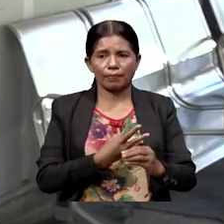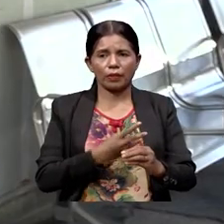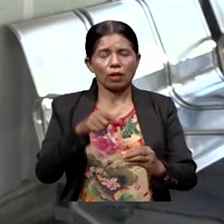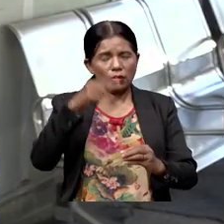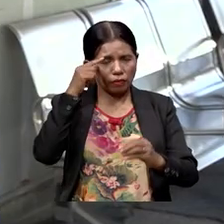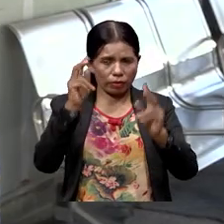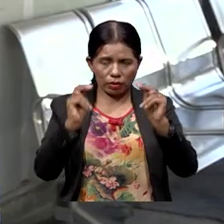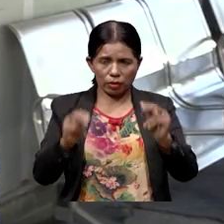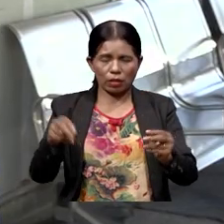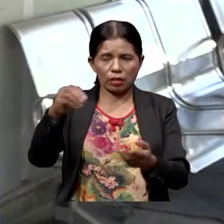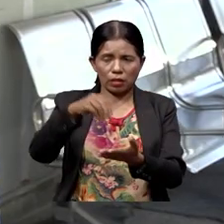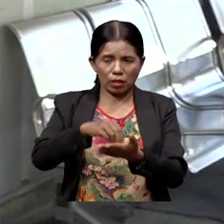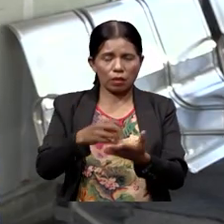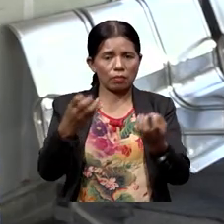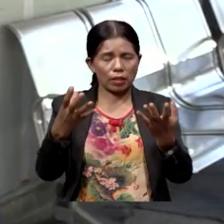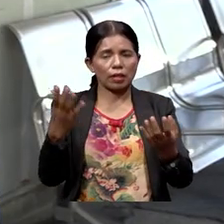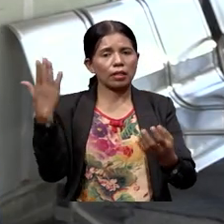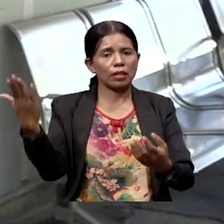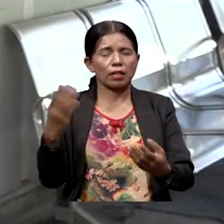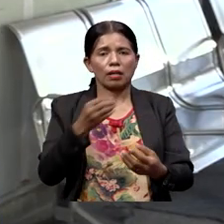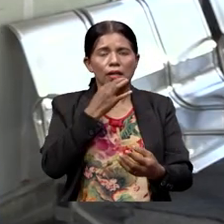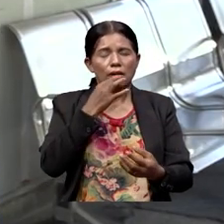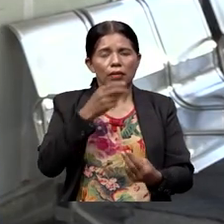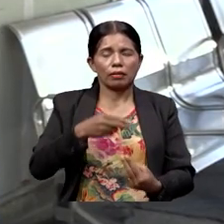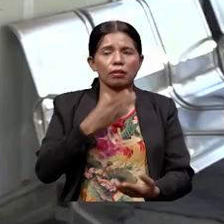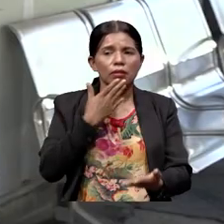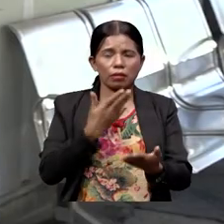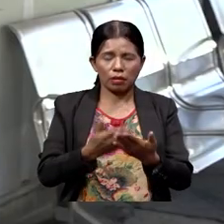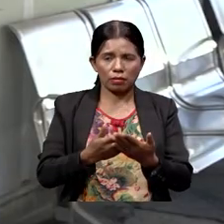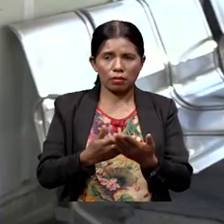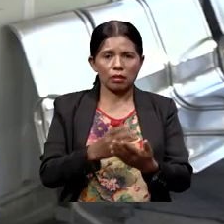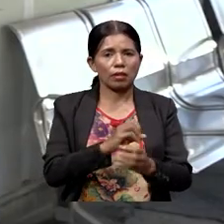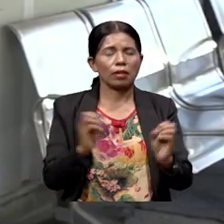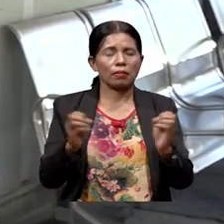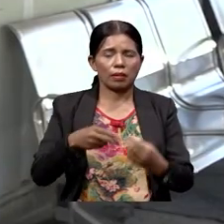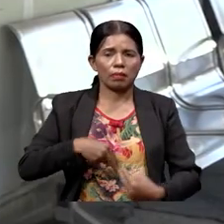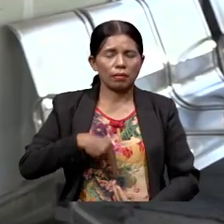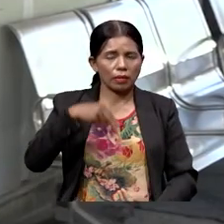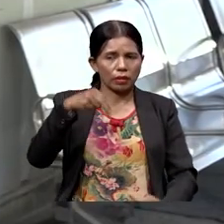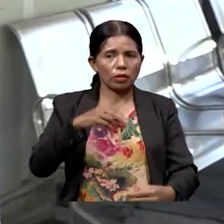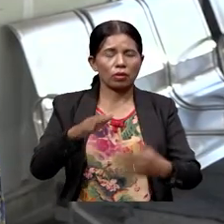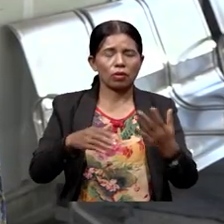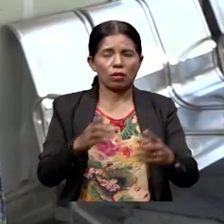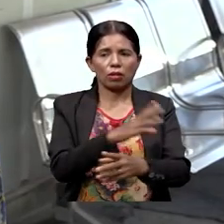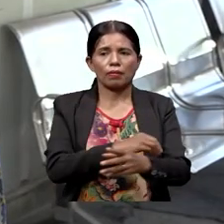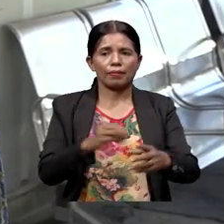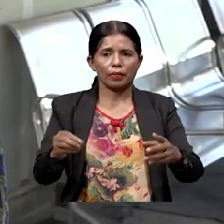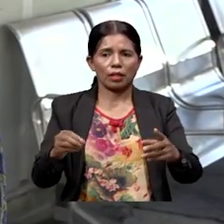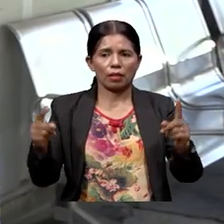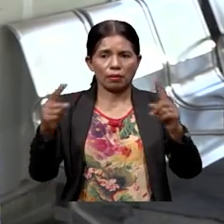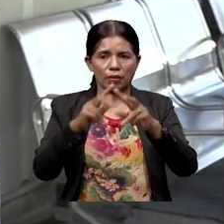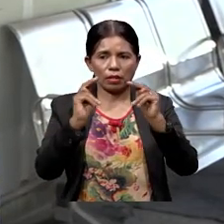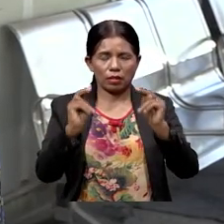governo tem que investir mais em área, né? Também a malnutrição, maior fator, liu ba